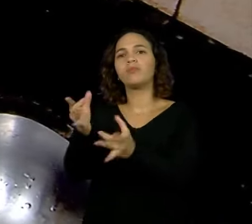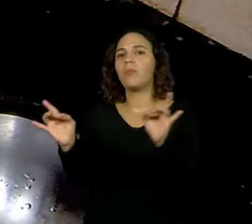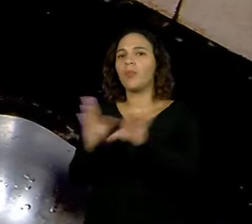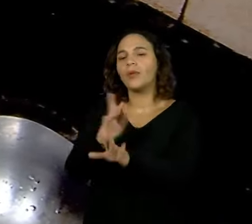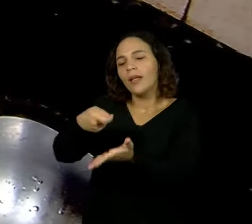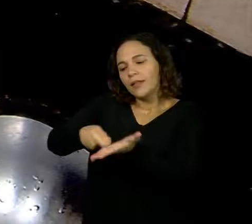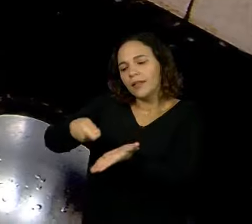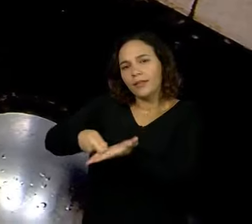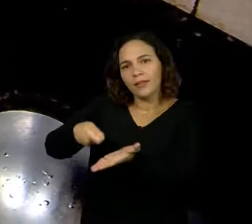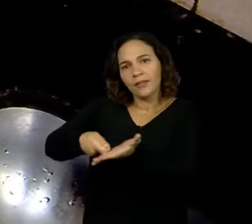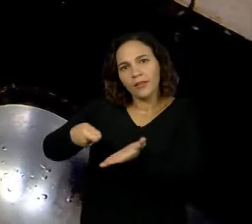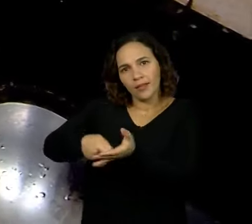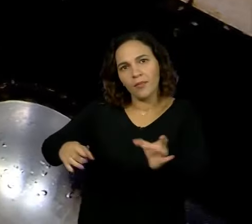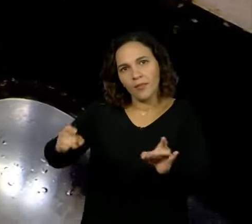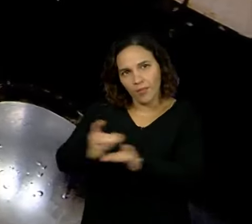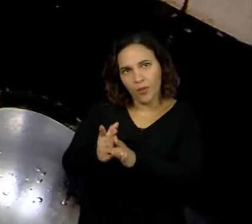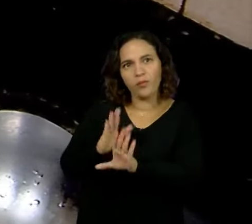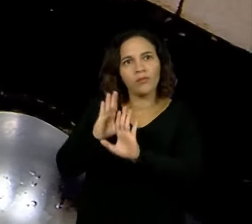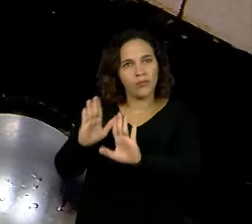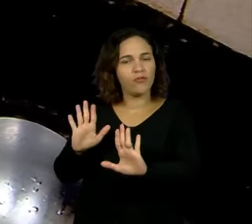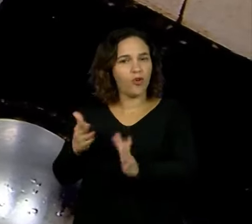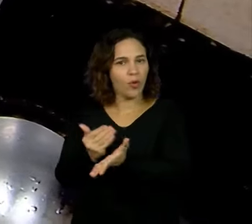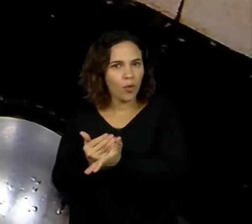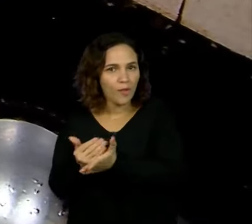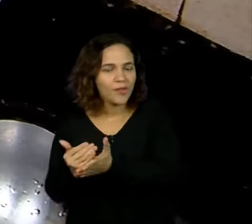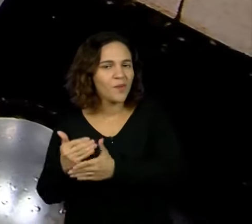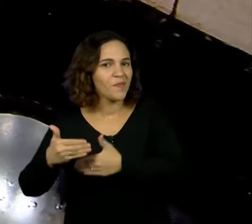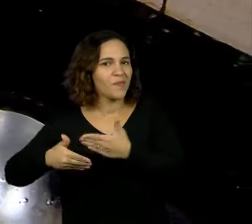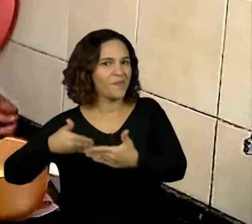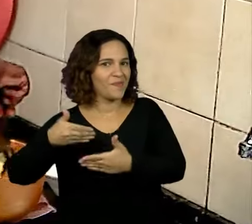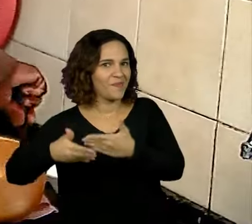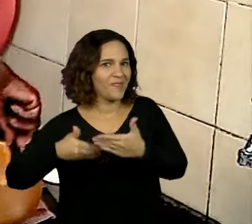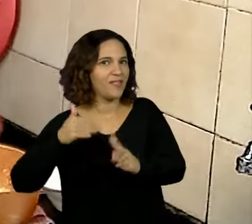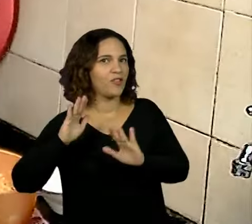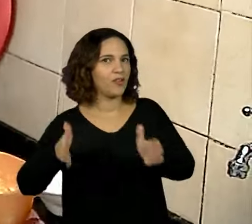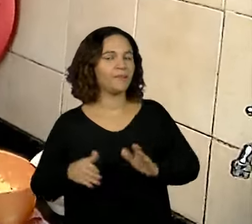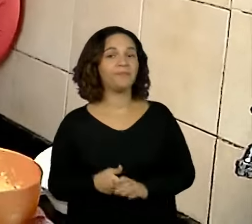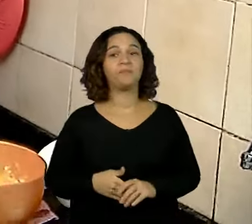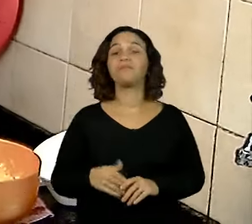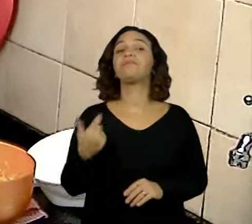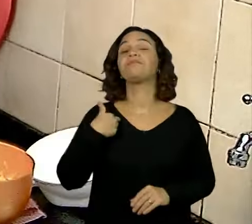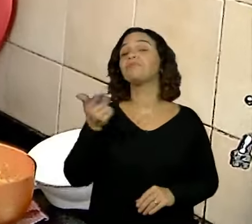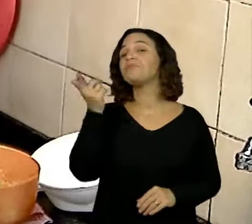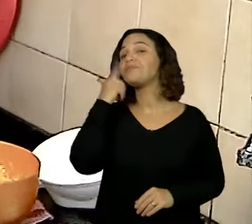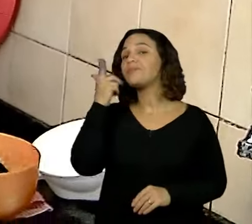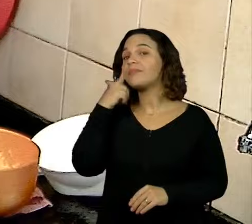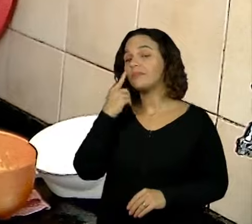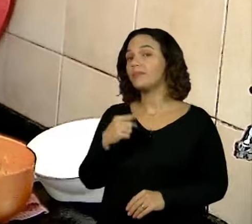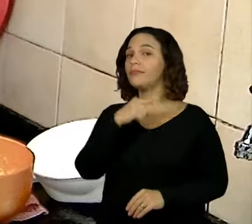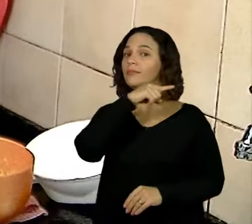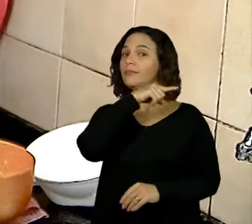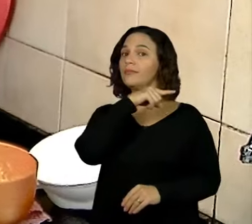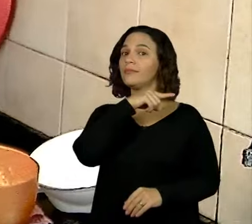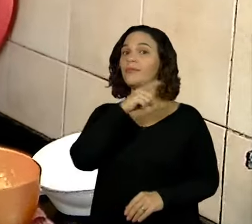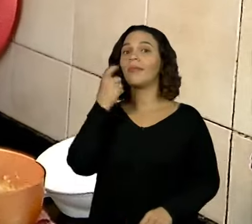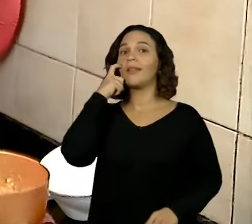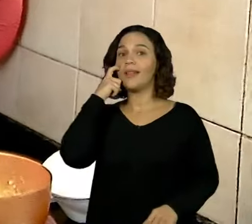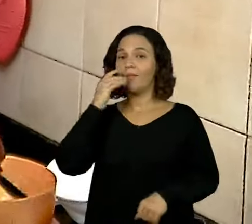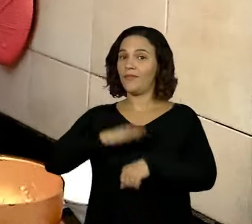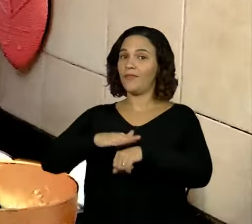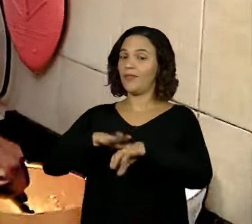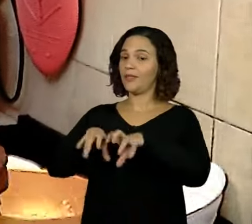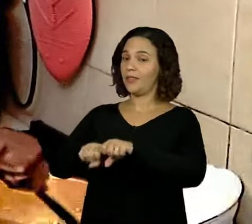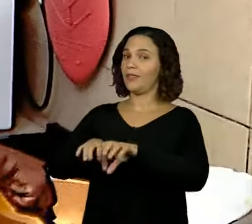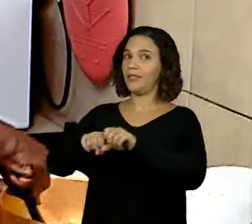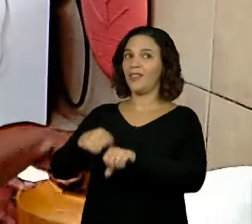amassada. O processo já tá começando, né? Aí eu quero ver a Débora amassar. Ai, meu Deus do